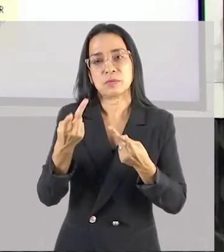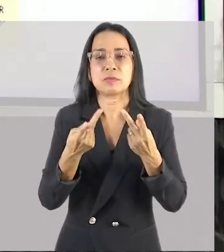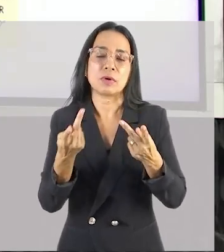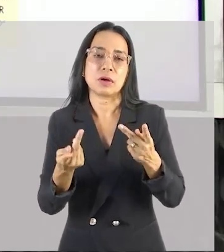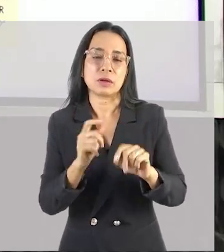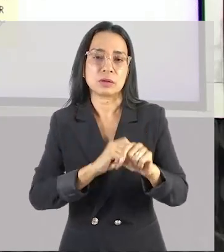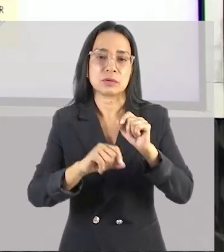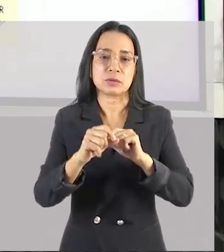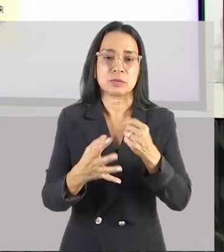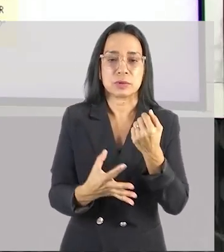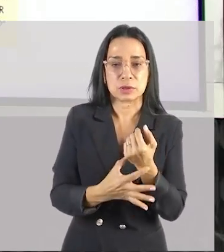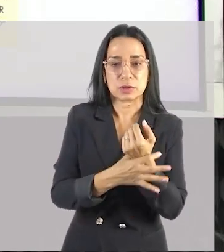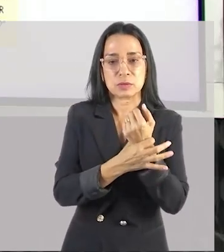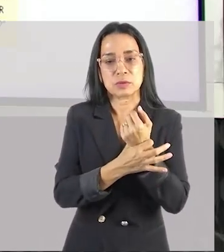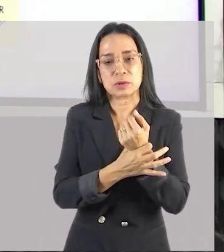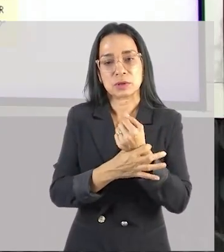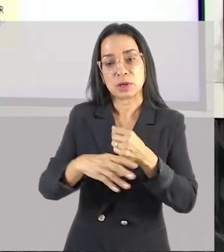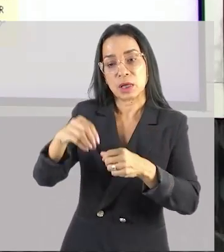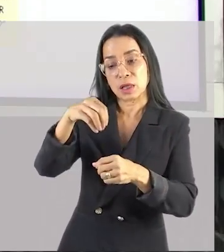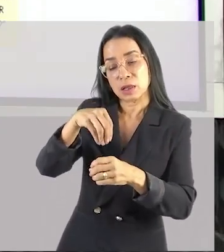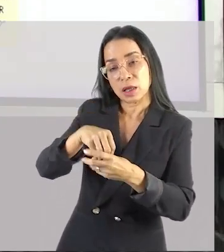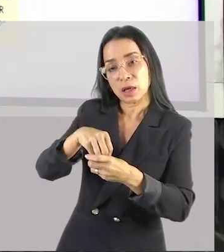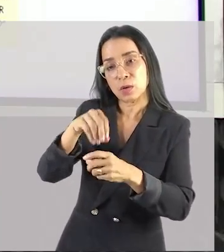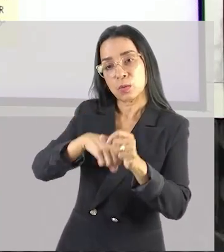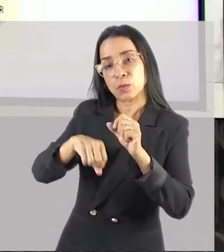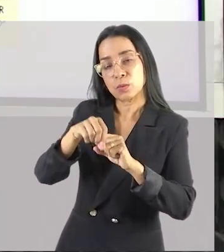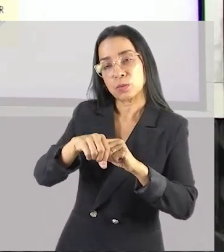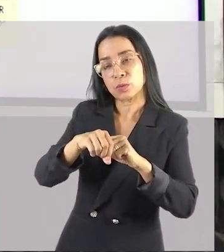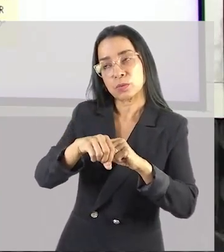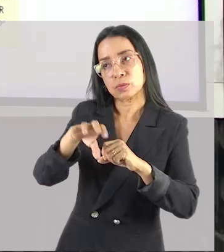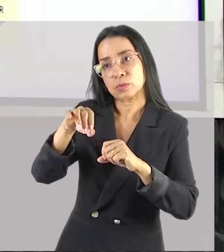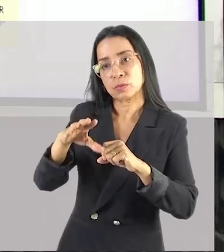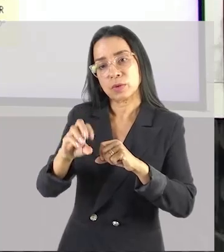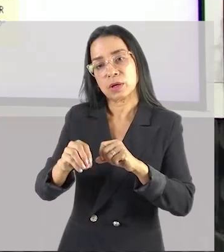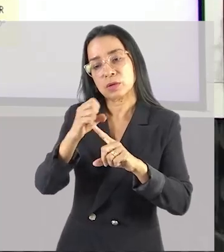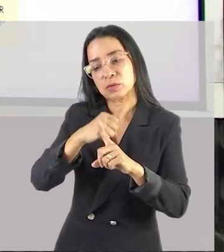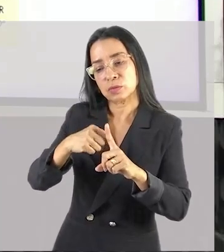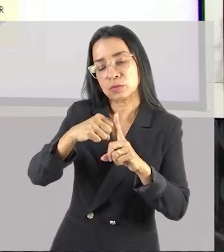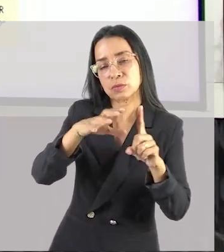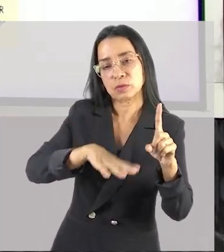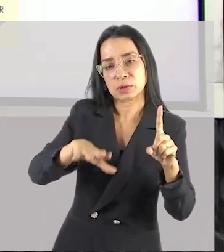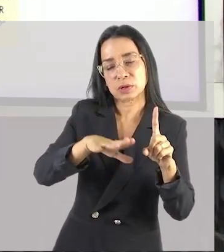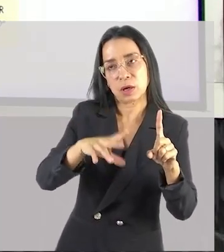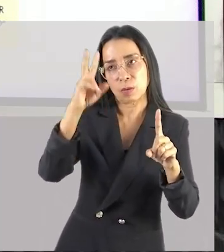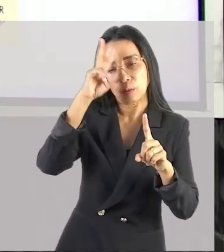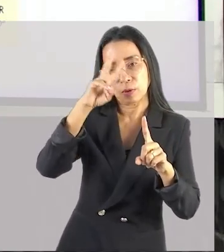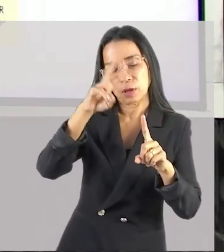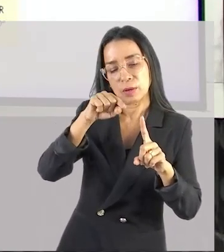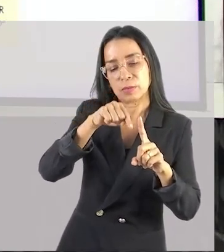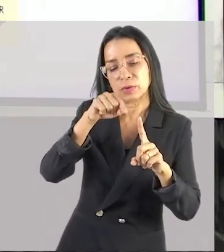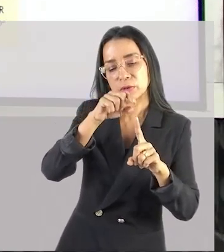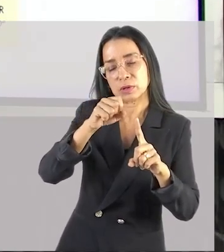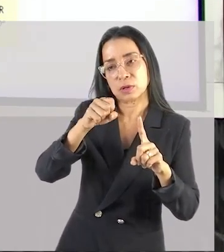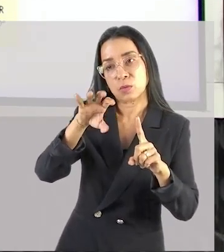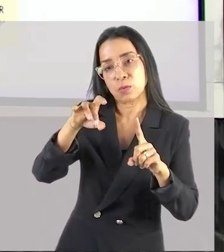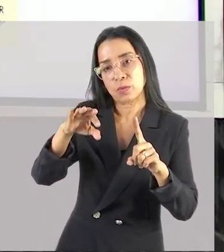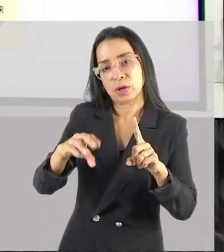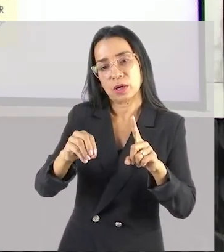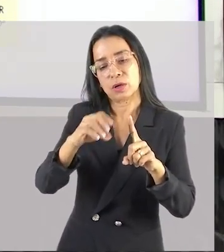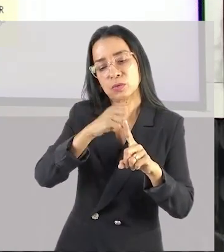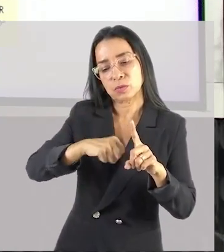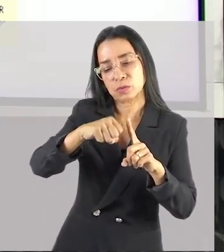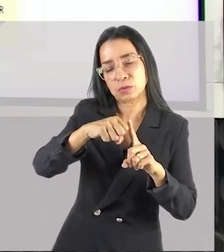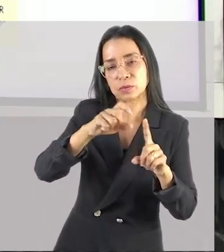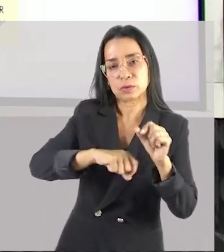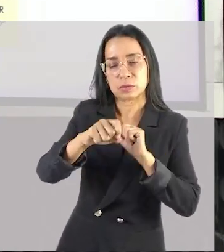segurança, ele está incluso lá dentro do eixo social. Lembrem-se que o eixo social envolve todos os direitos brasileiros